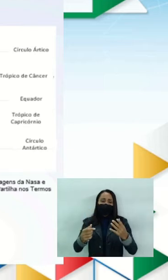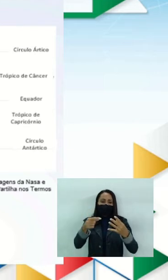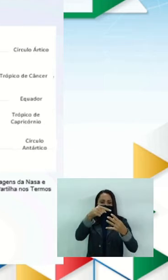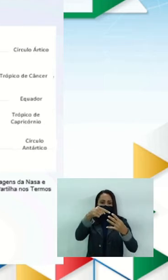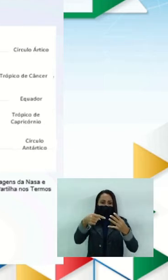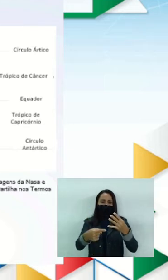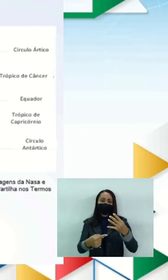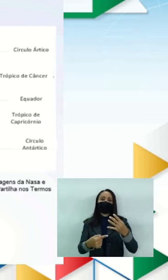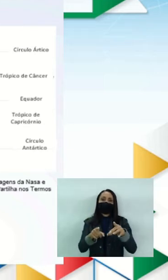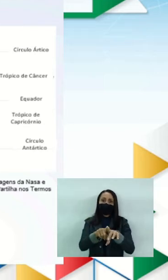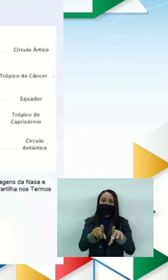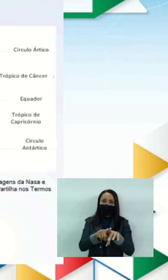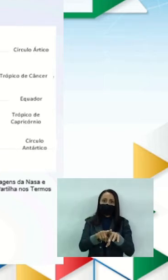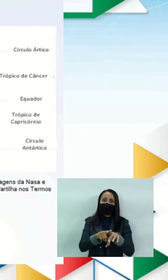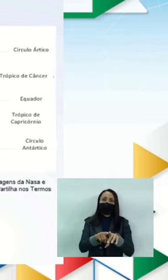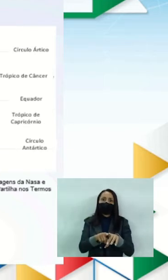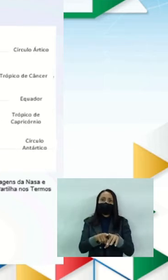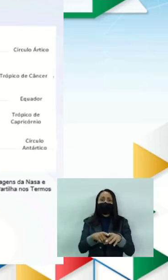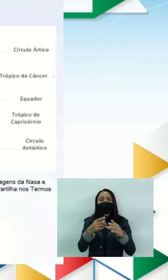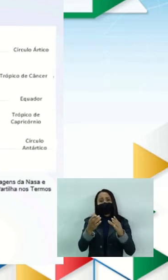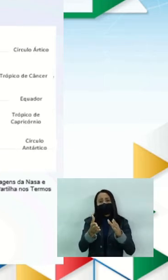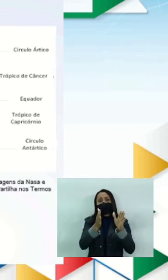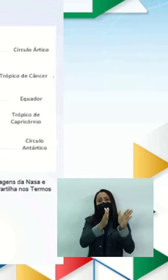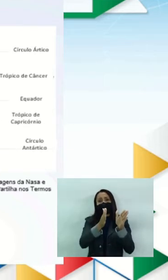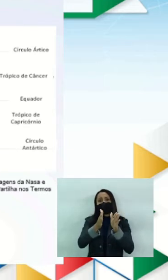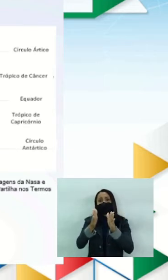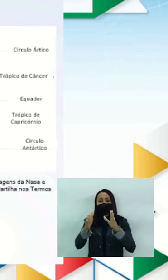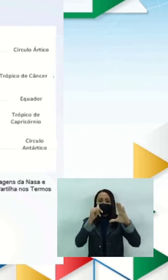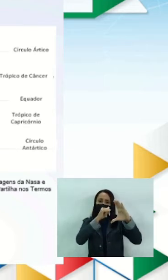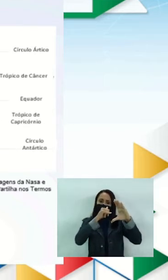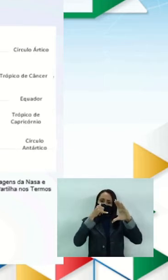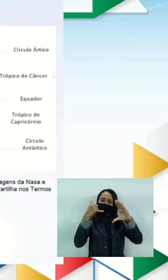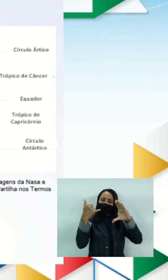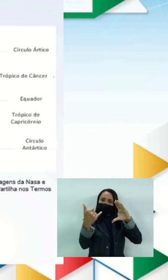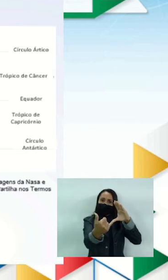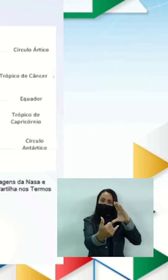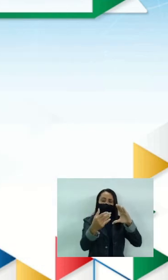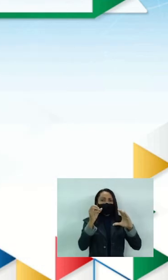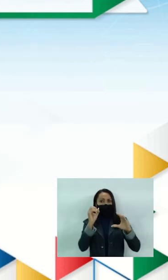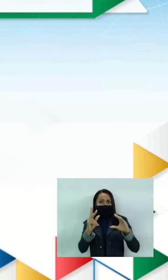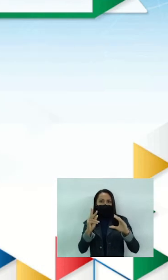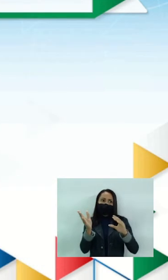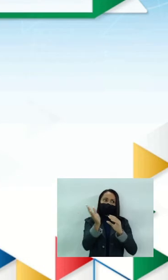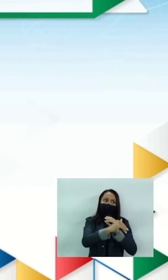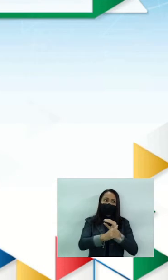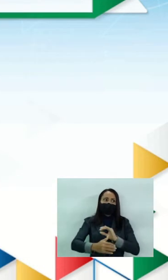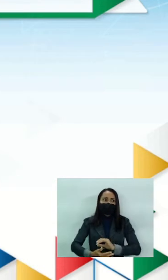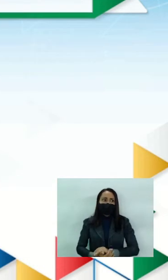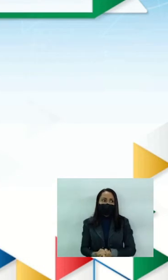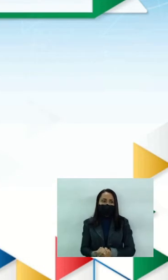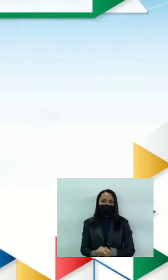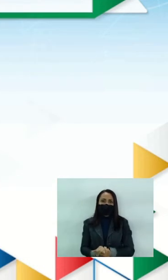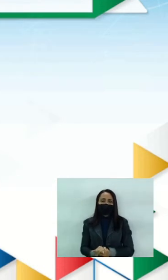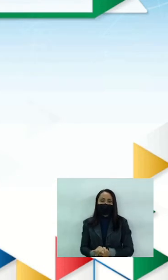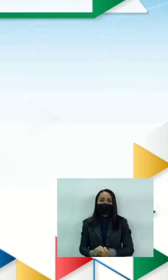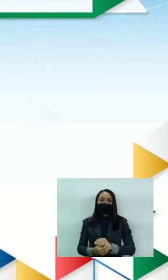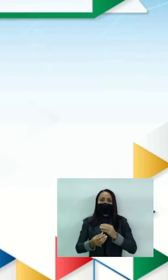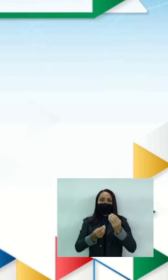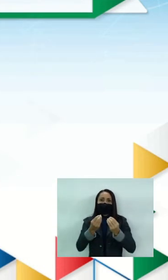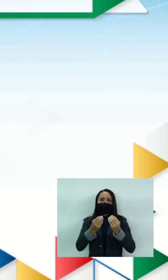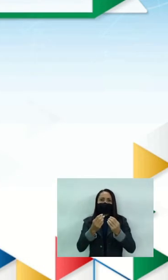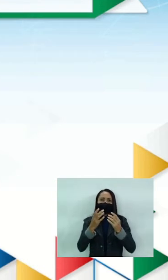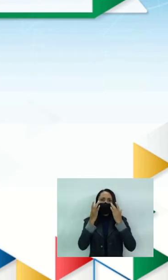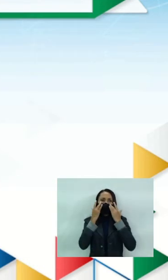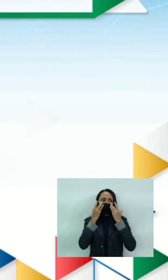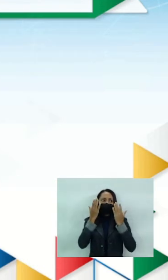e polar, tá certo? São as subdivisões da linha do Equador, ok? Vamos lá. Como podemos ver na